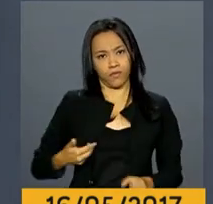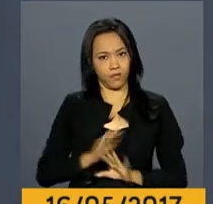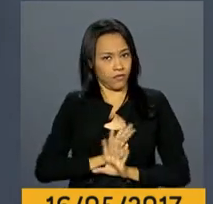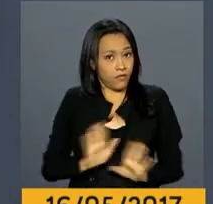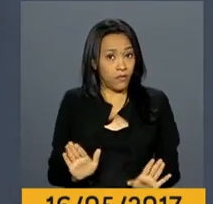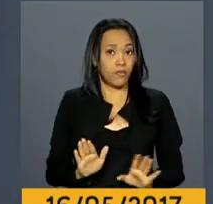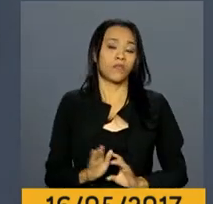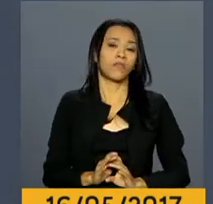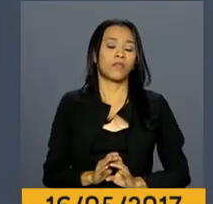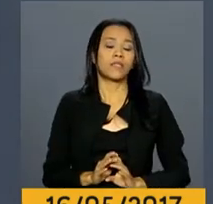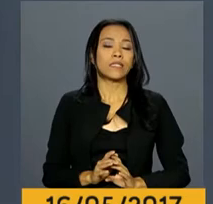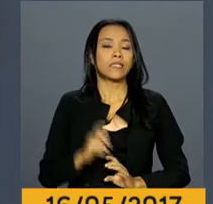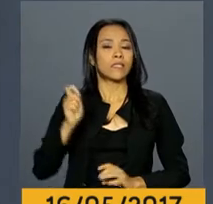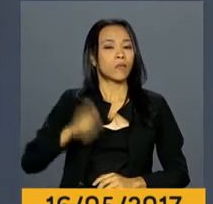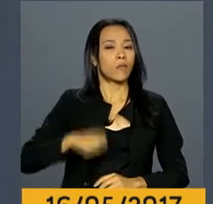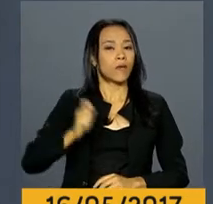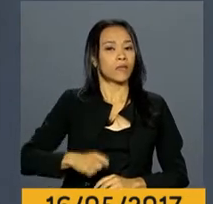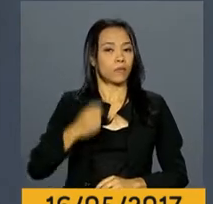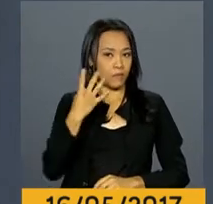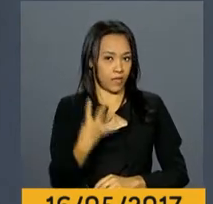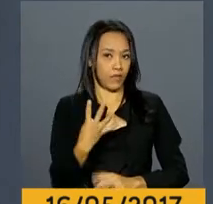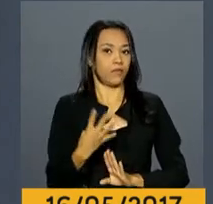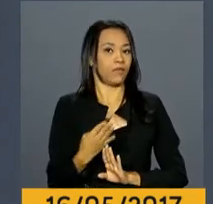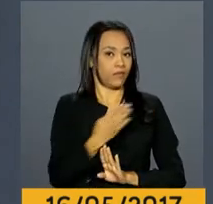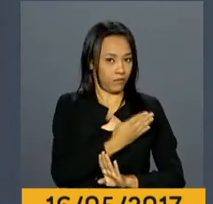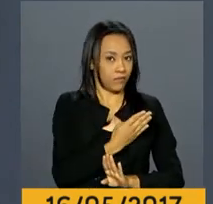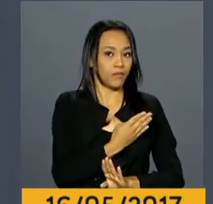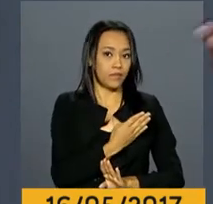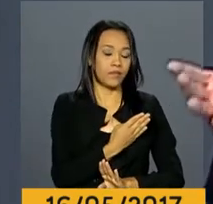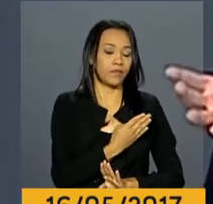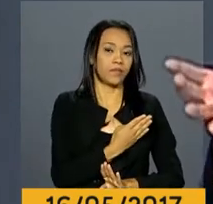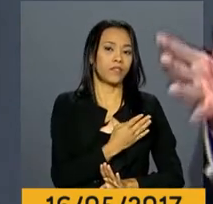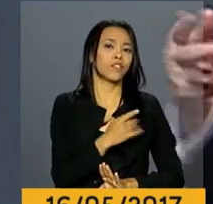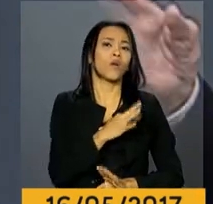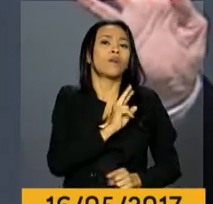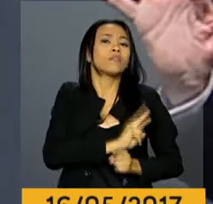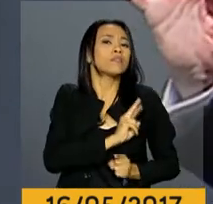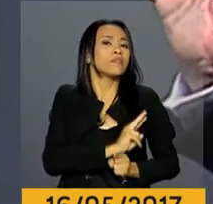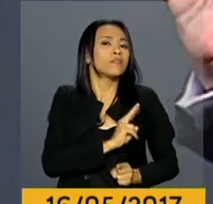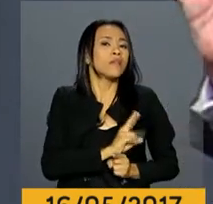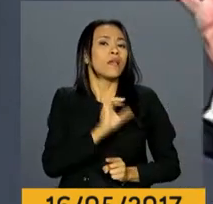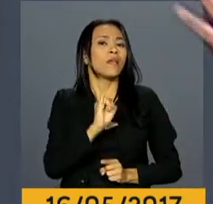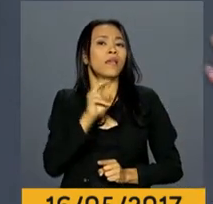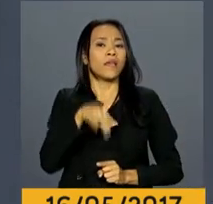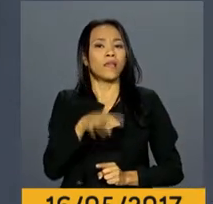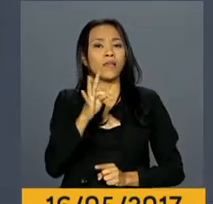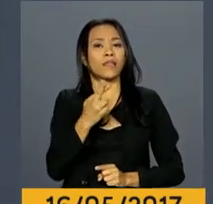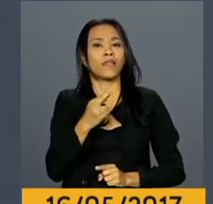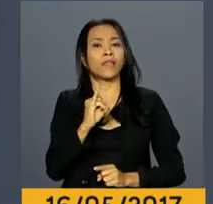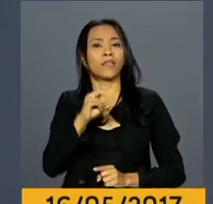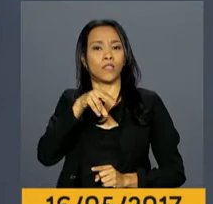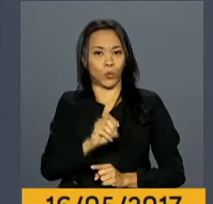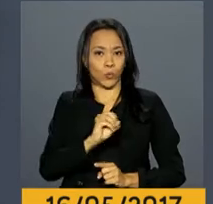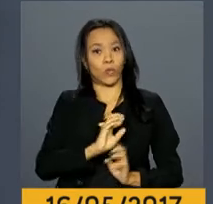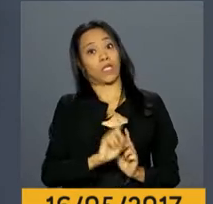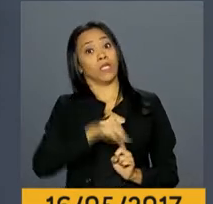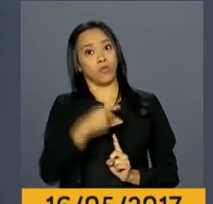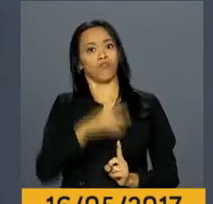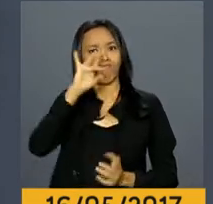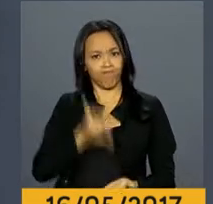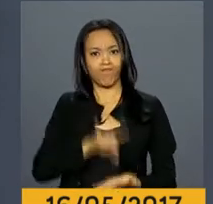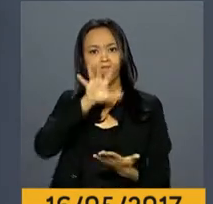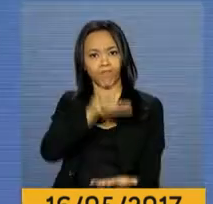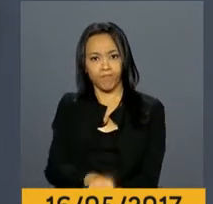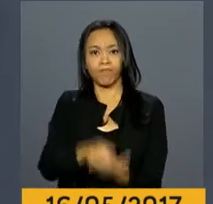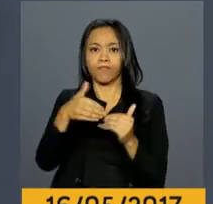Aliás, 4 meses iniciais, ainda como interino, portanto, 8 meses de governo efetivo.